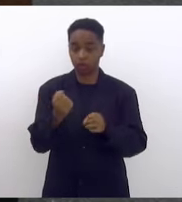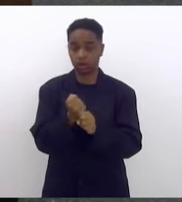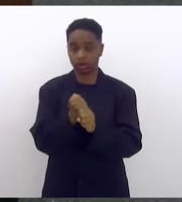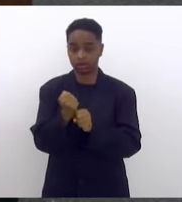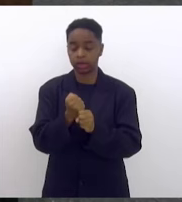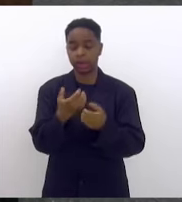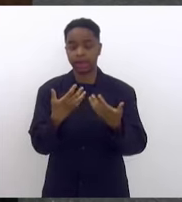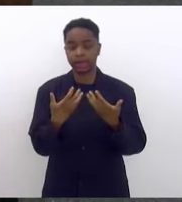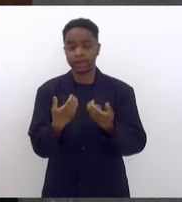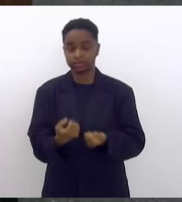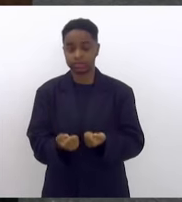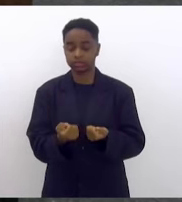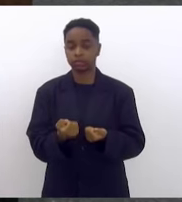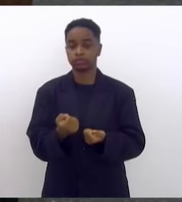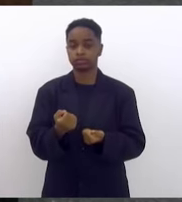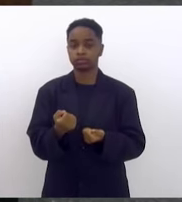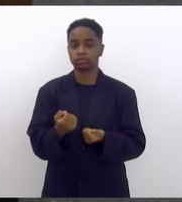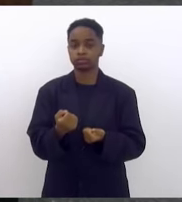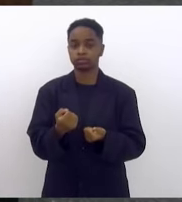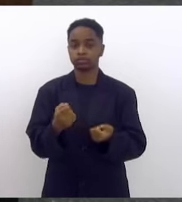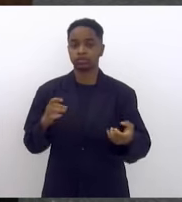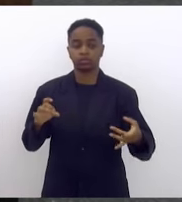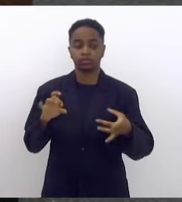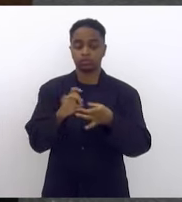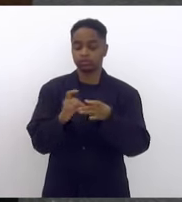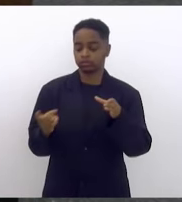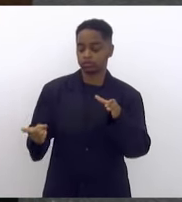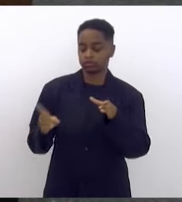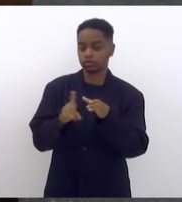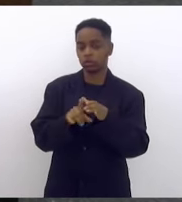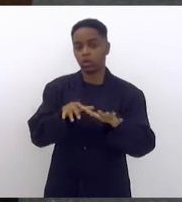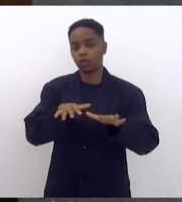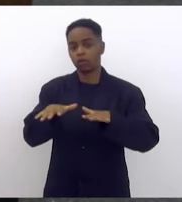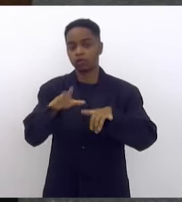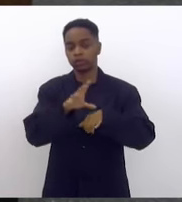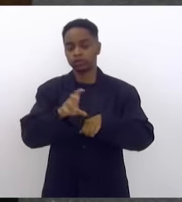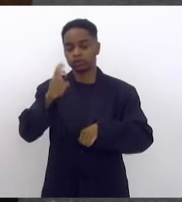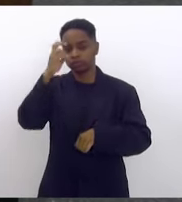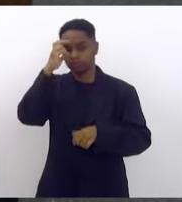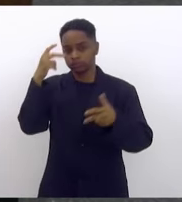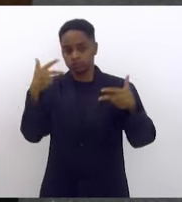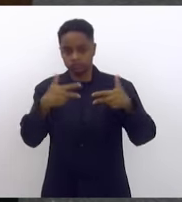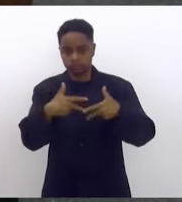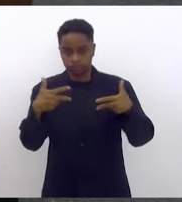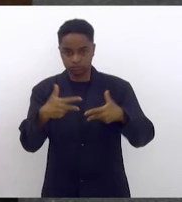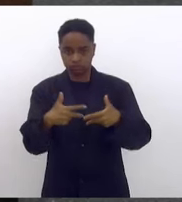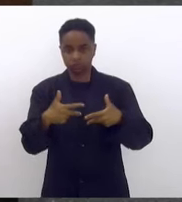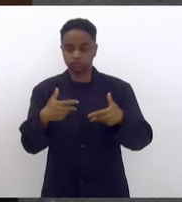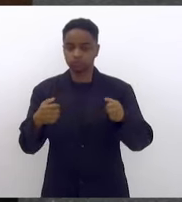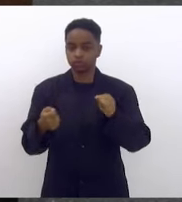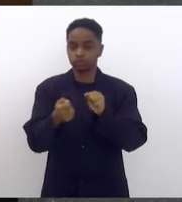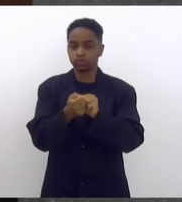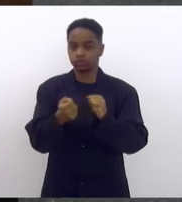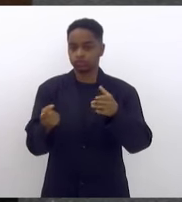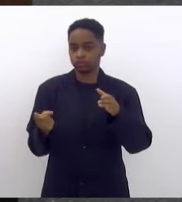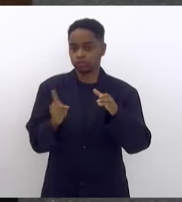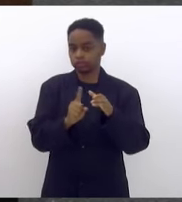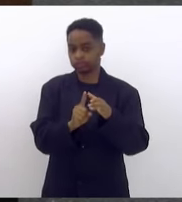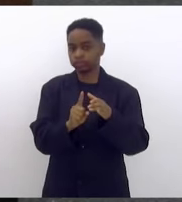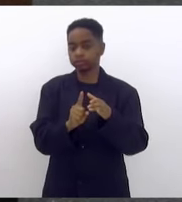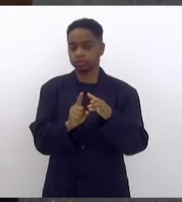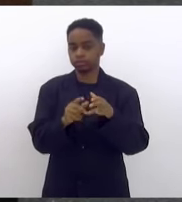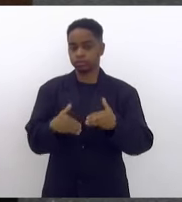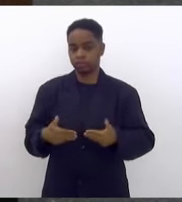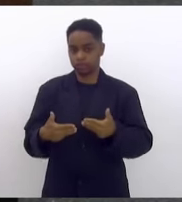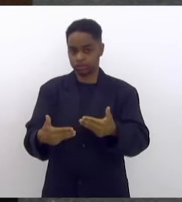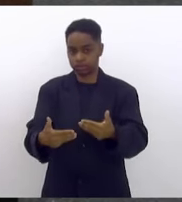recebeu representações do movimento cultural do hip-hop no Ministério, está